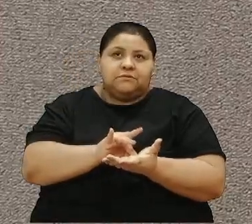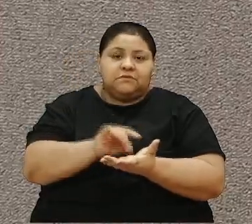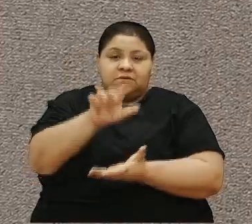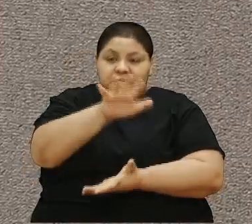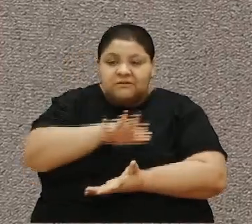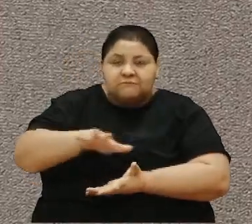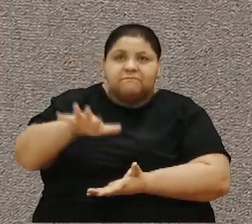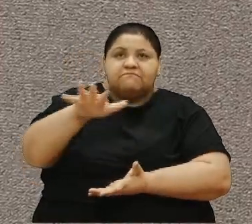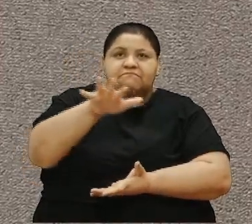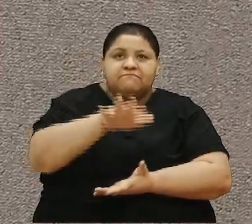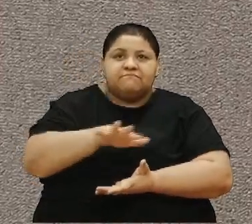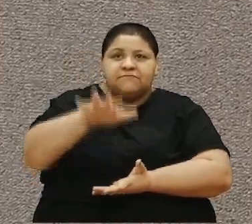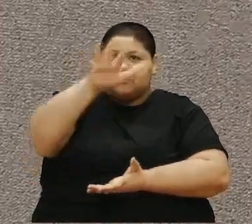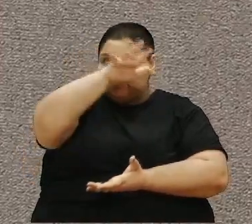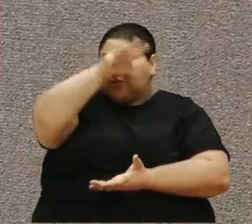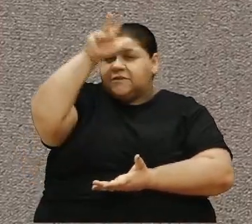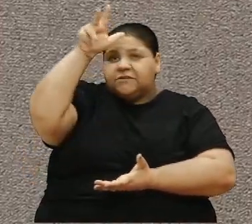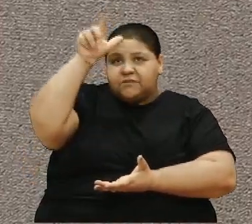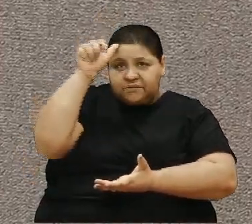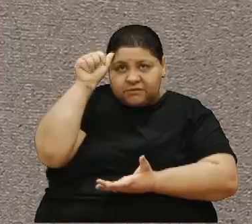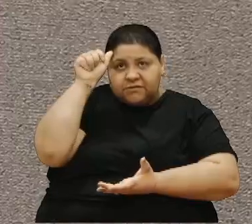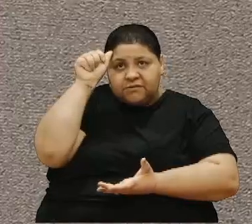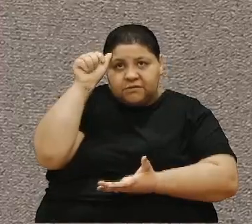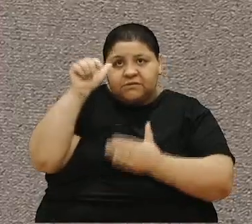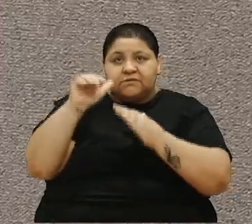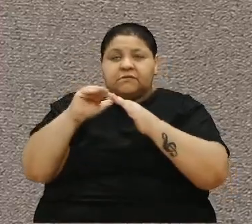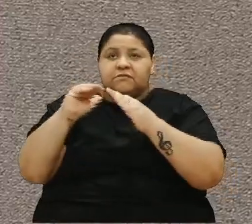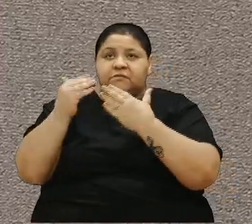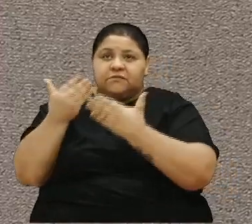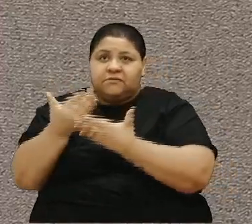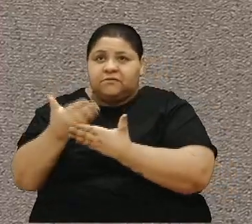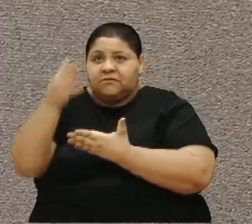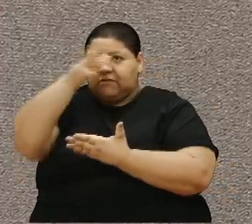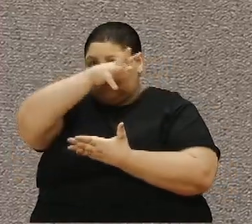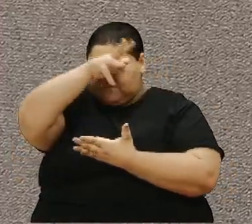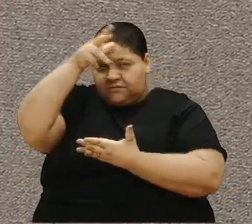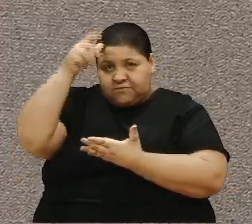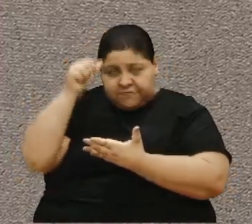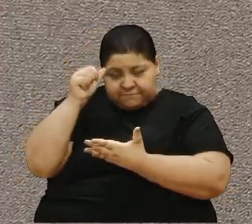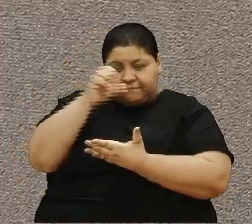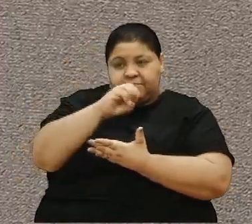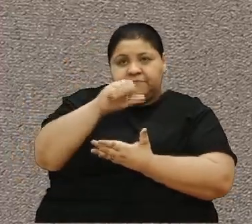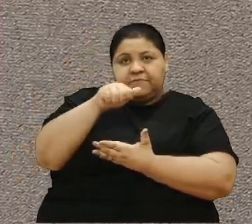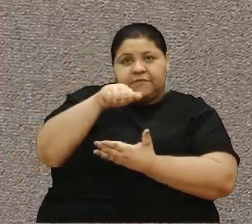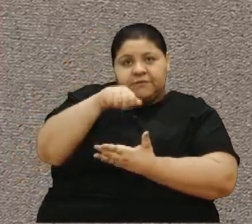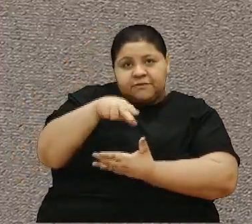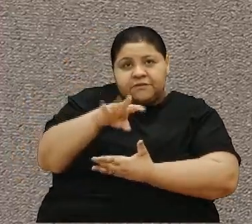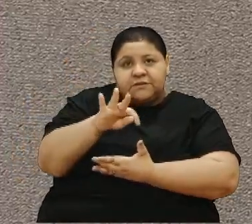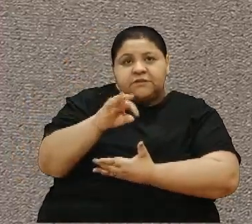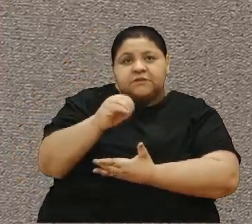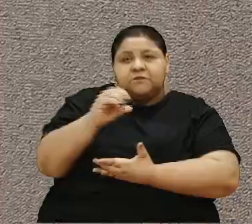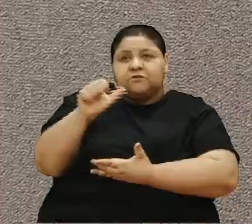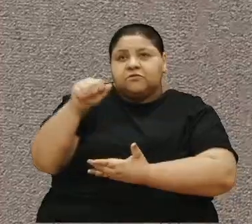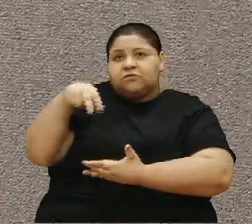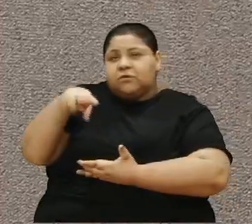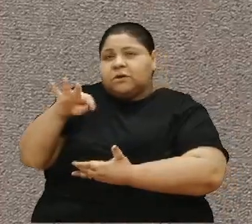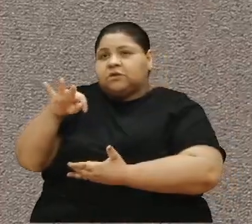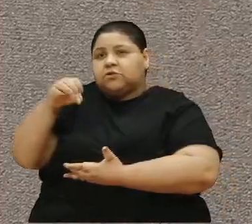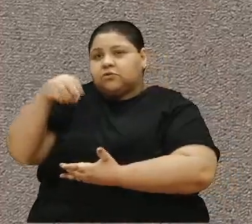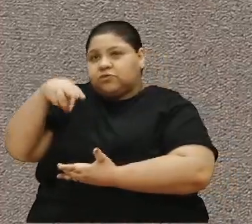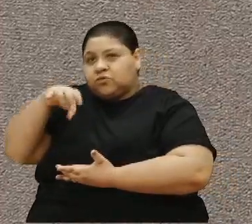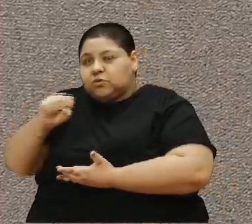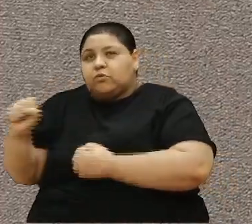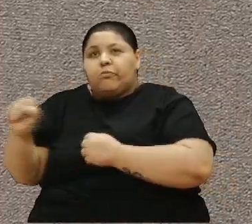área para o município, para que a Escola Municipal Santo Antônio possa ser ampliada, possa ter